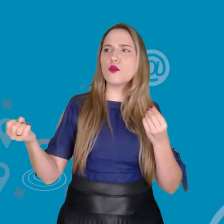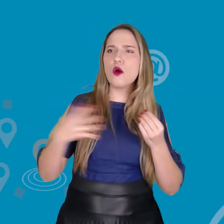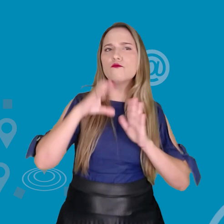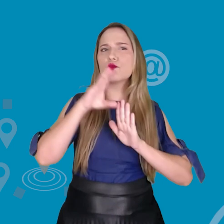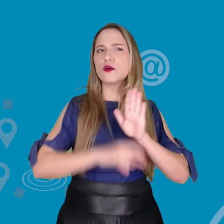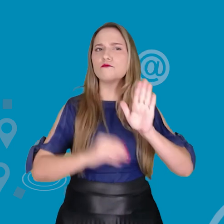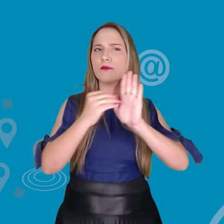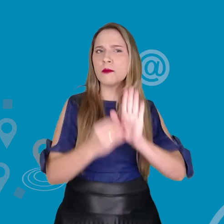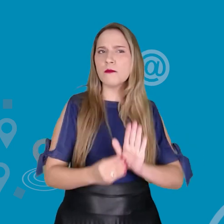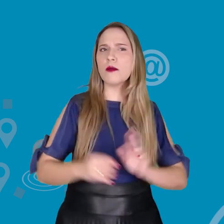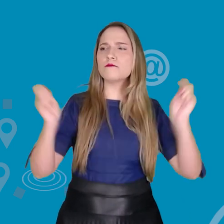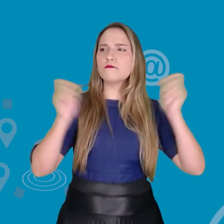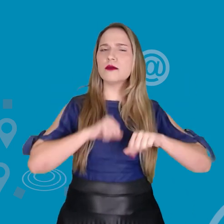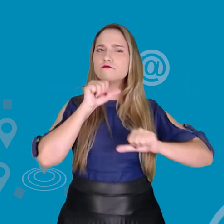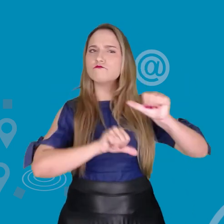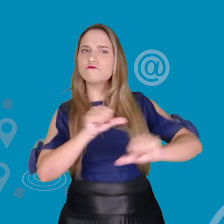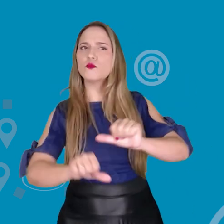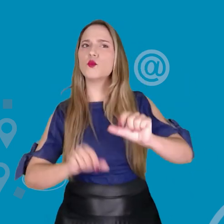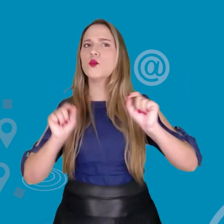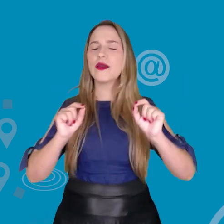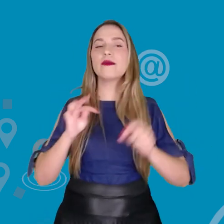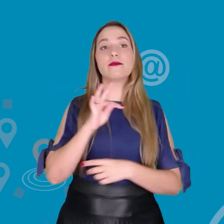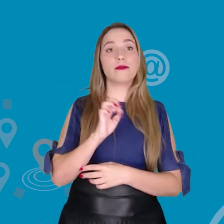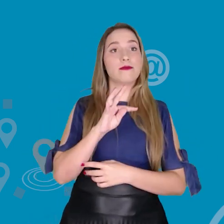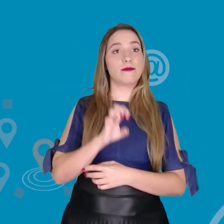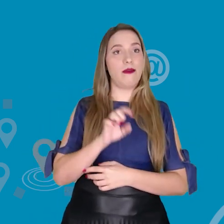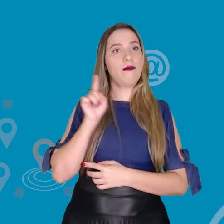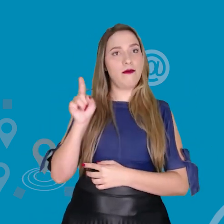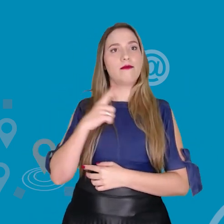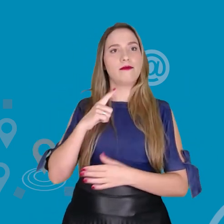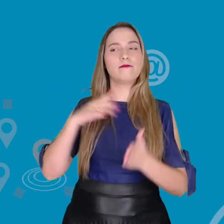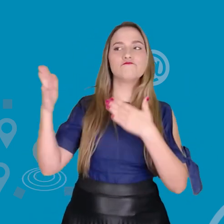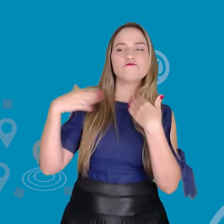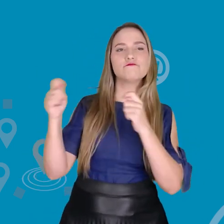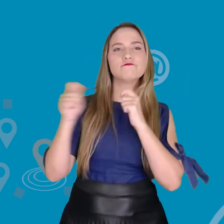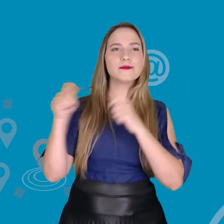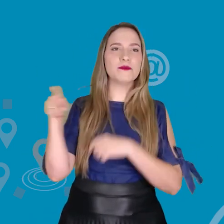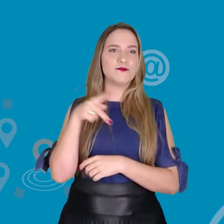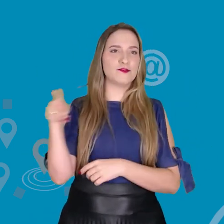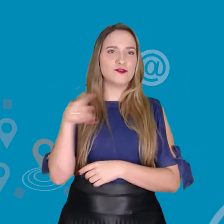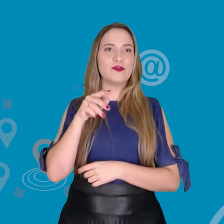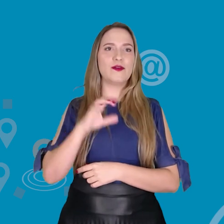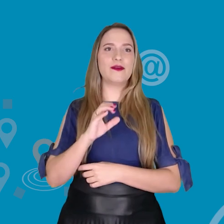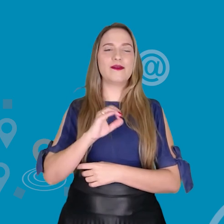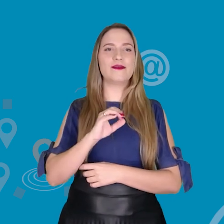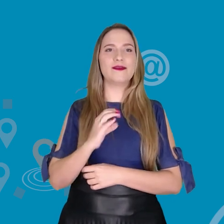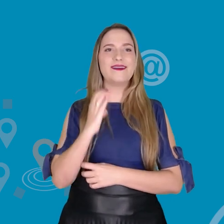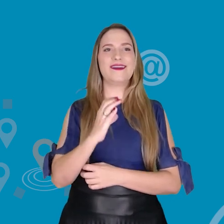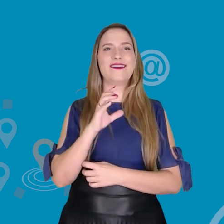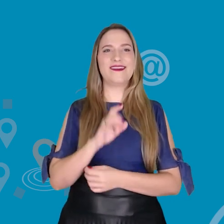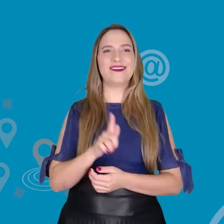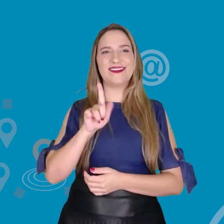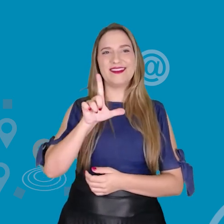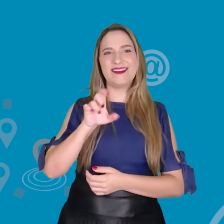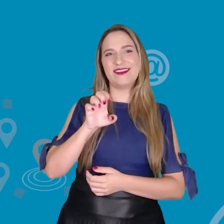a compreender esse cenário e as possibilidades de mudanças, a TT Ribeiro